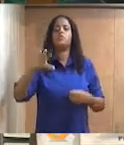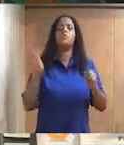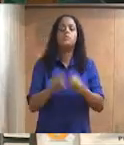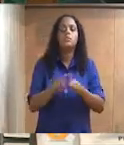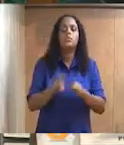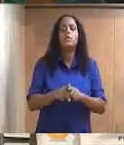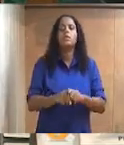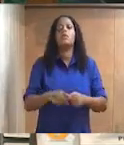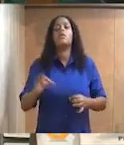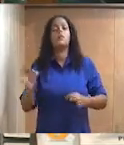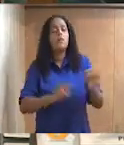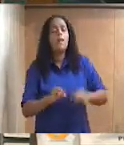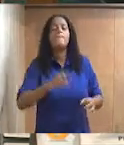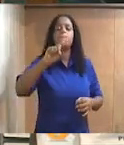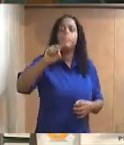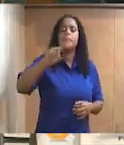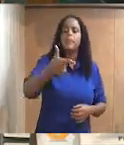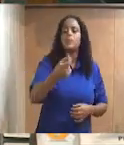número